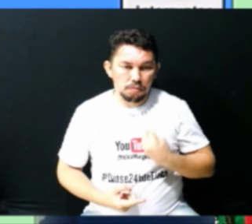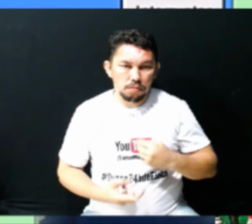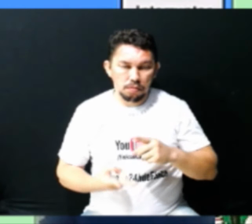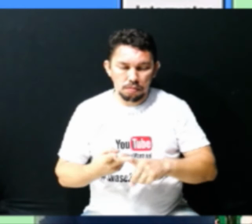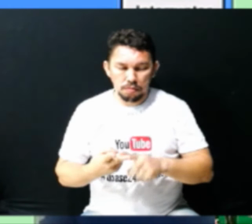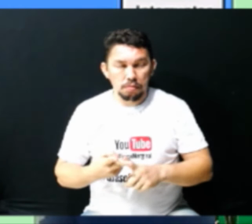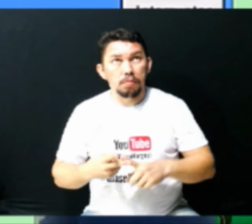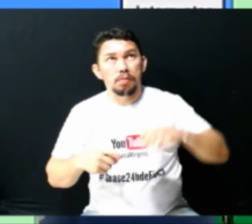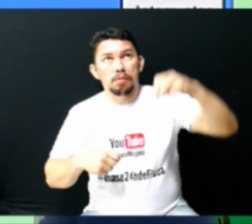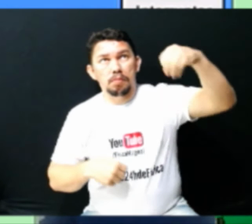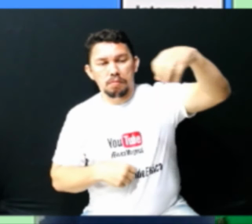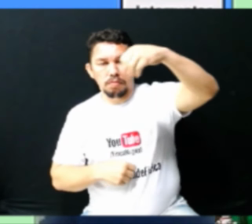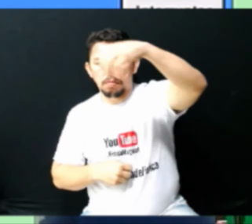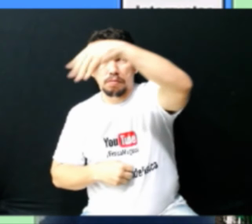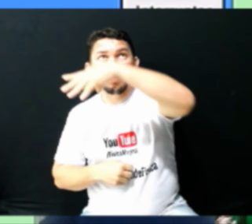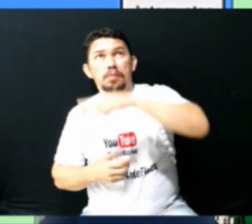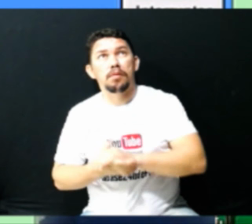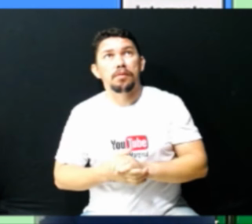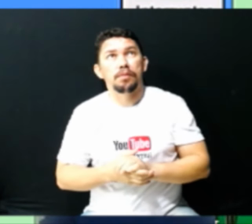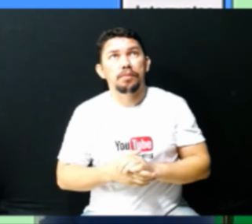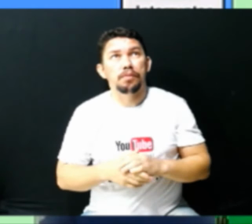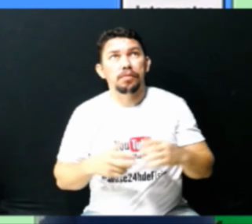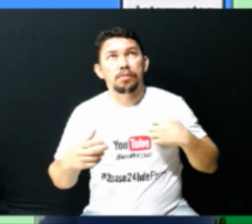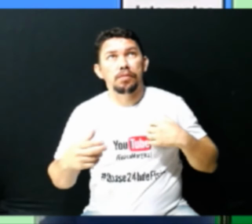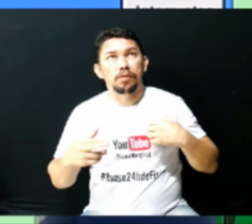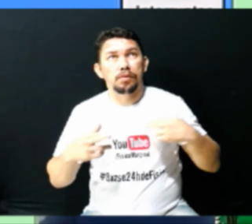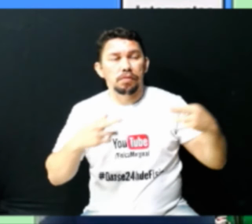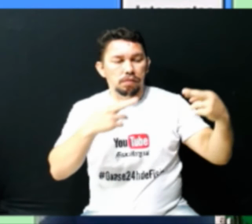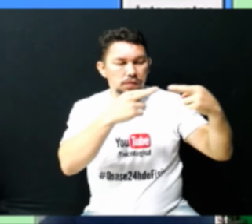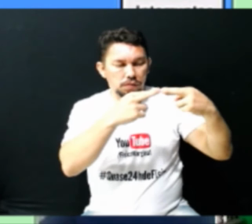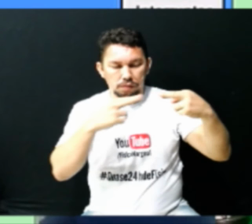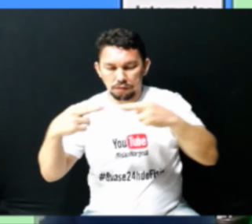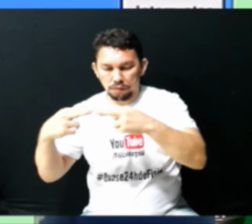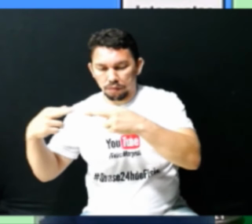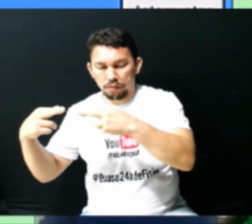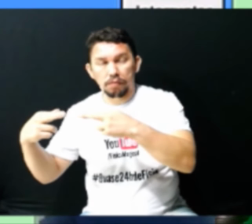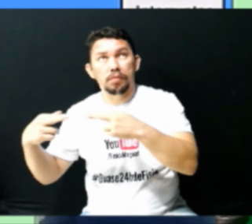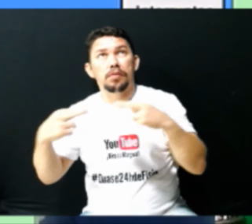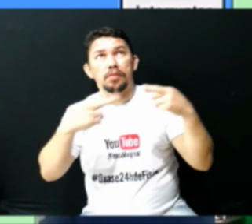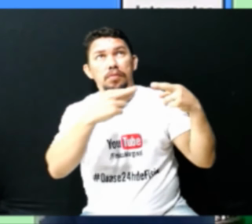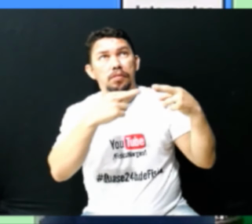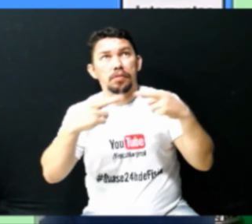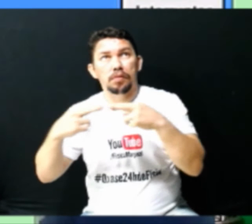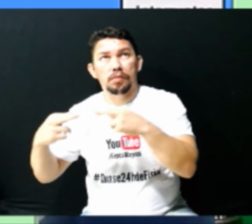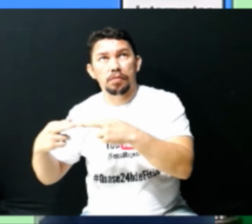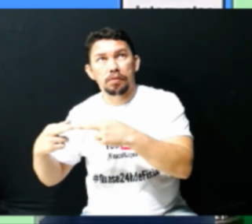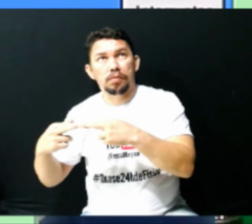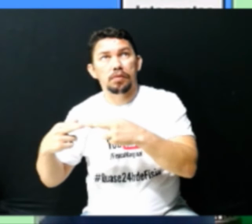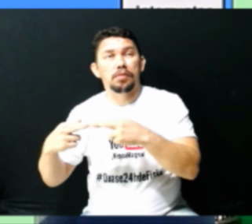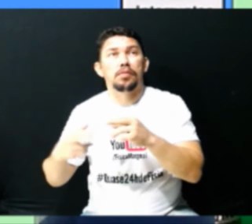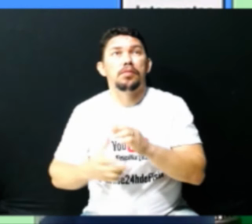e vou fazer a ligação das 3 lâmpadas em série. Então, as 3 lâmpadas em série.